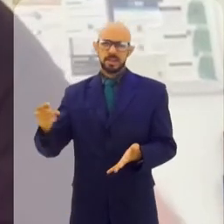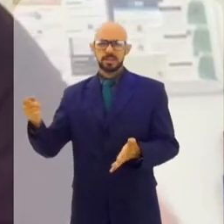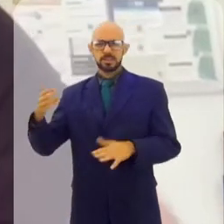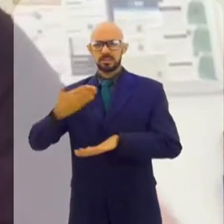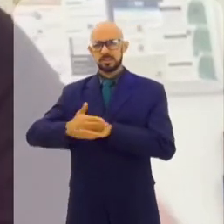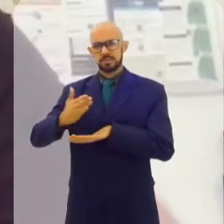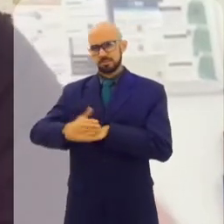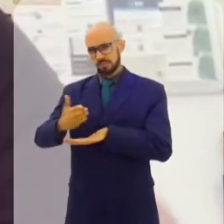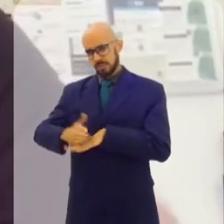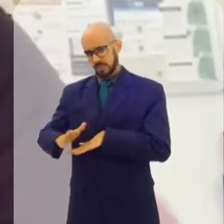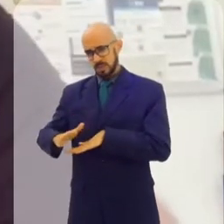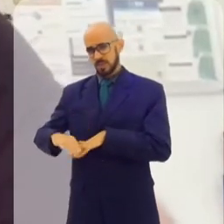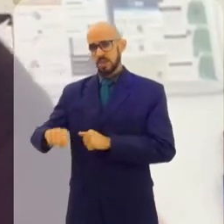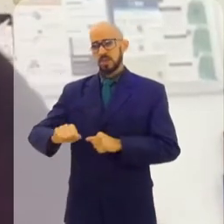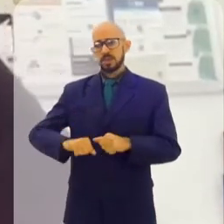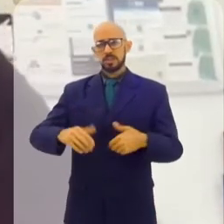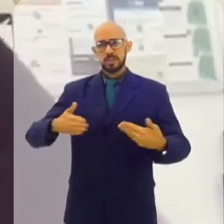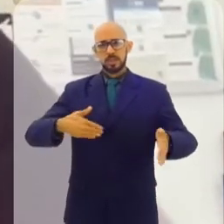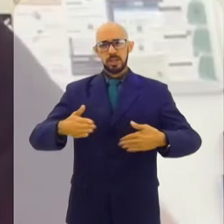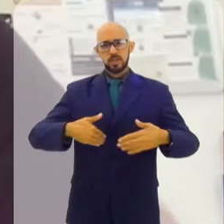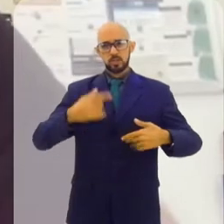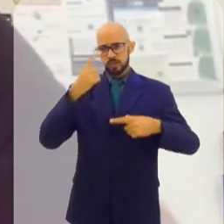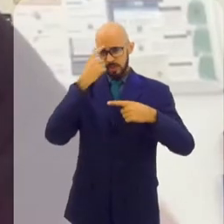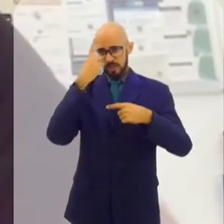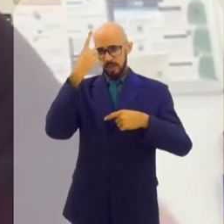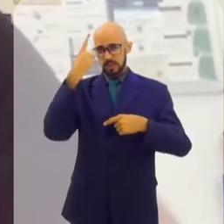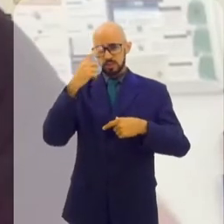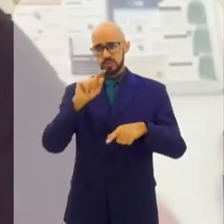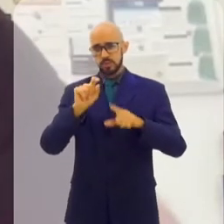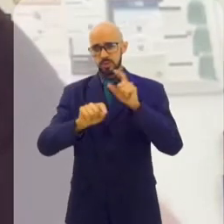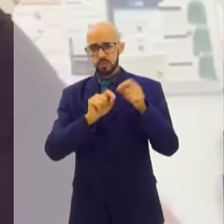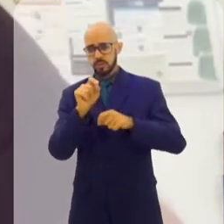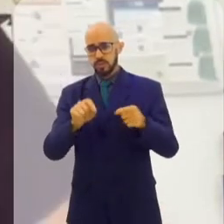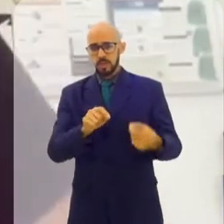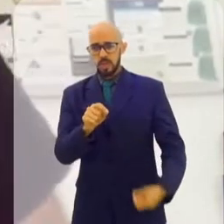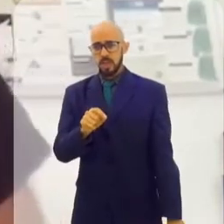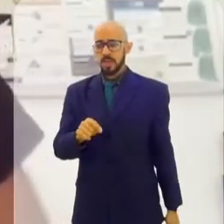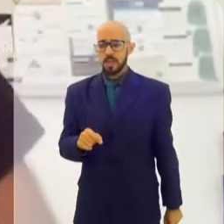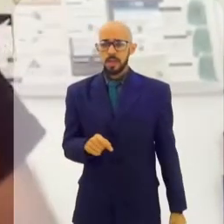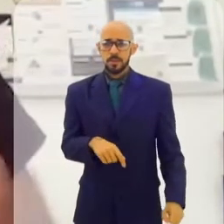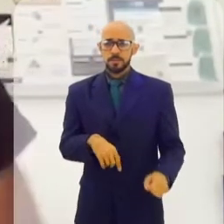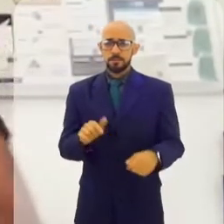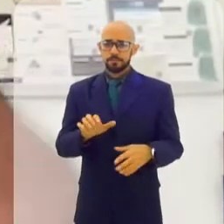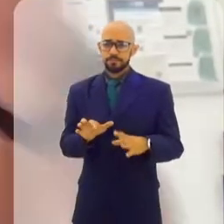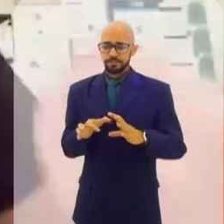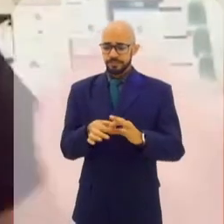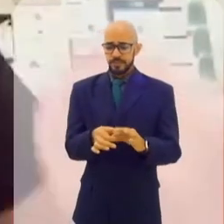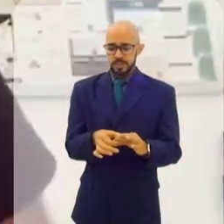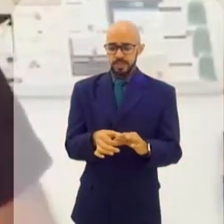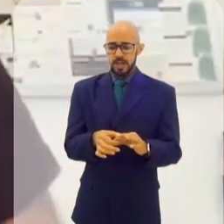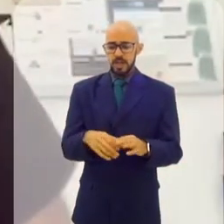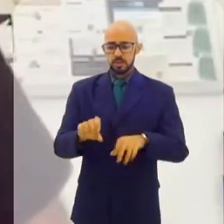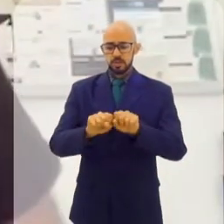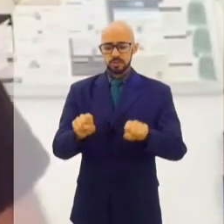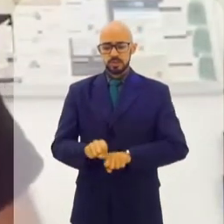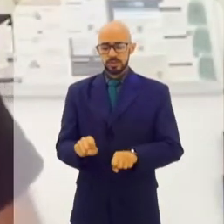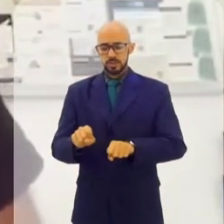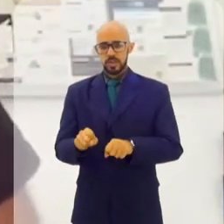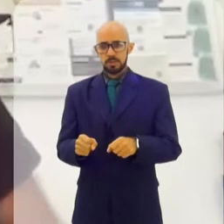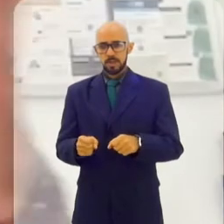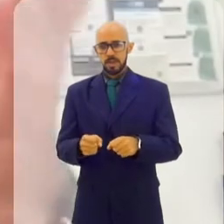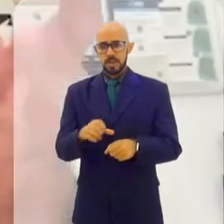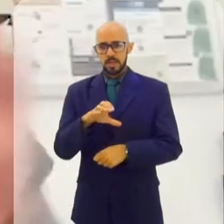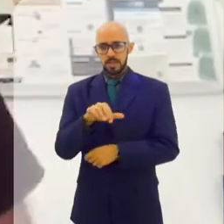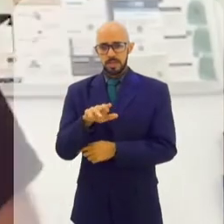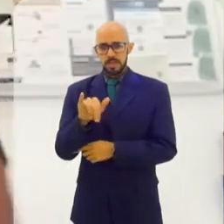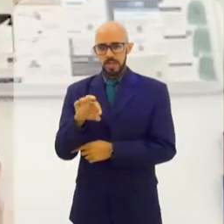competências aí, né? A gente tem na indústria criativa, obviamente, né? Tem uma questão ligada ao sistema criativo,